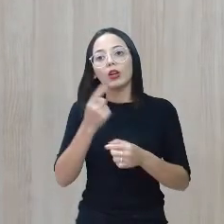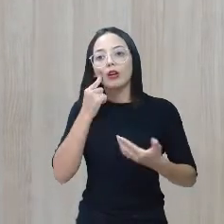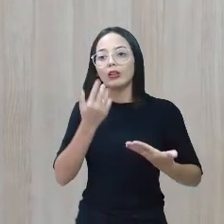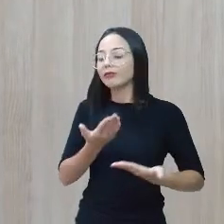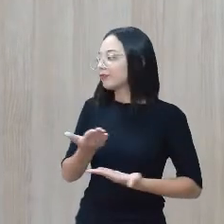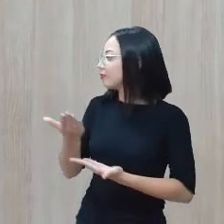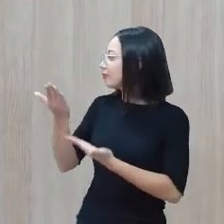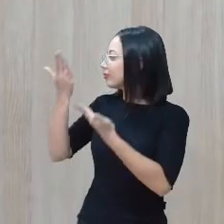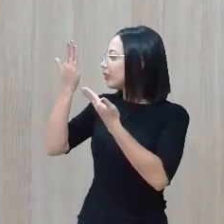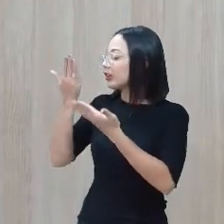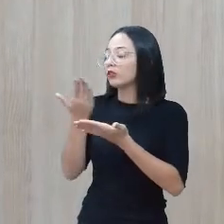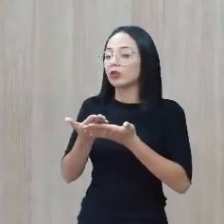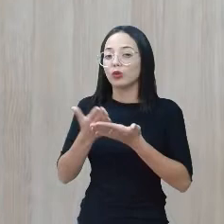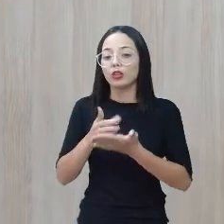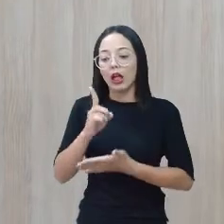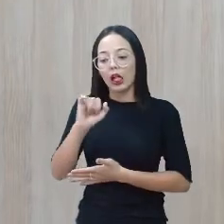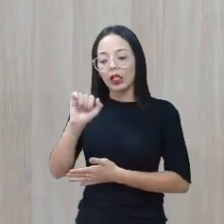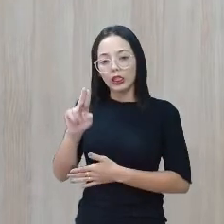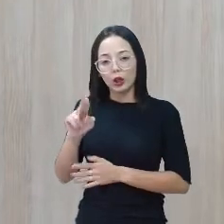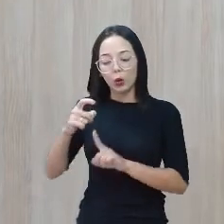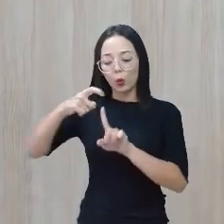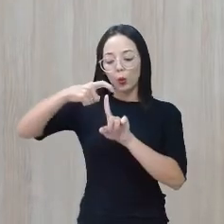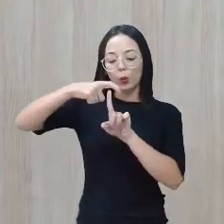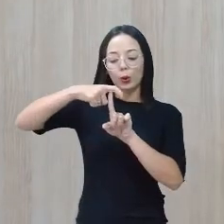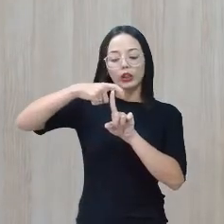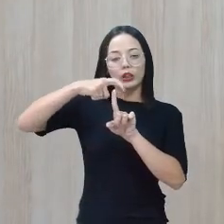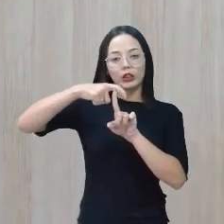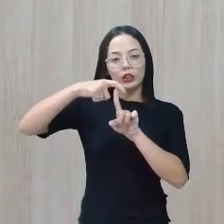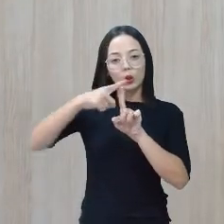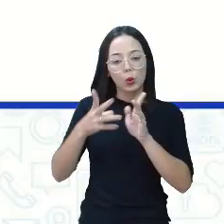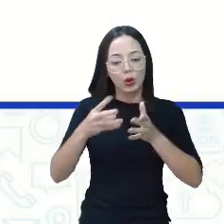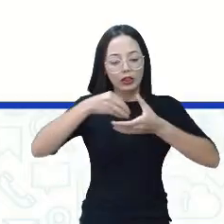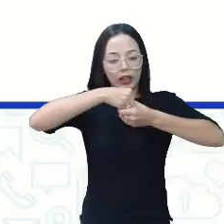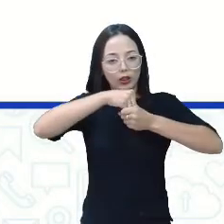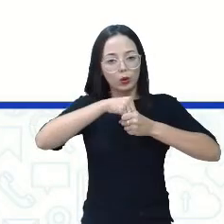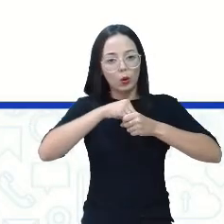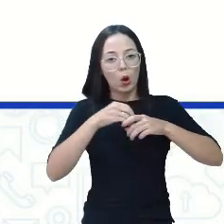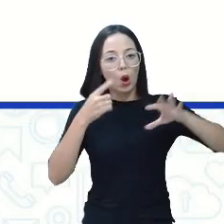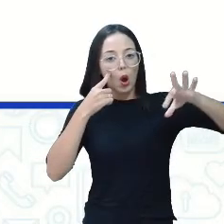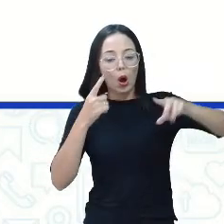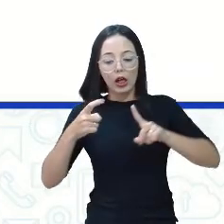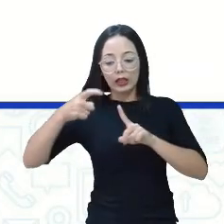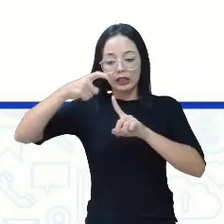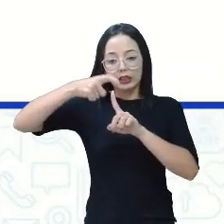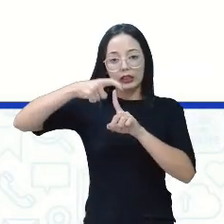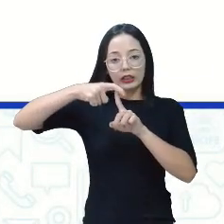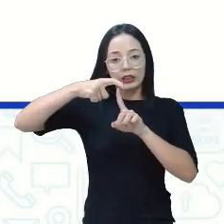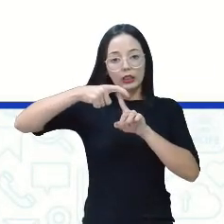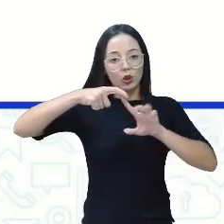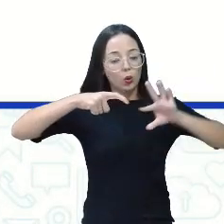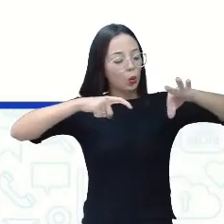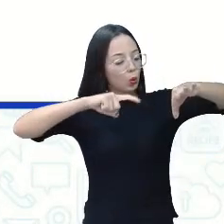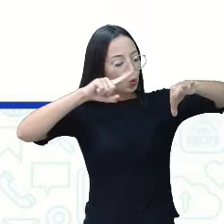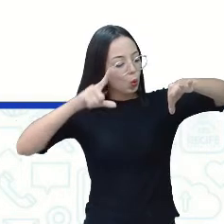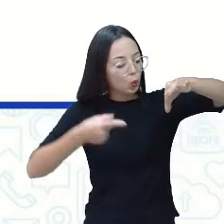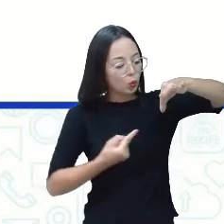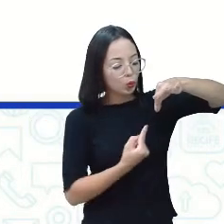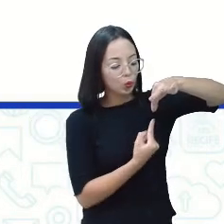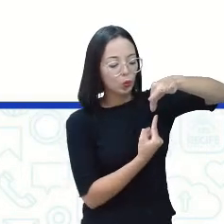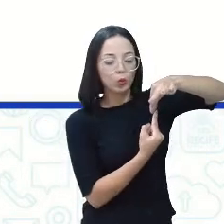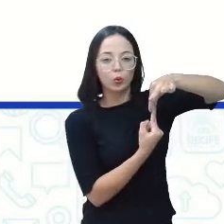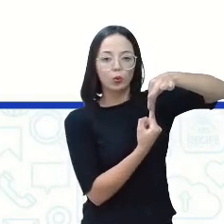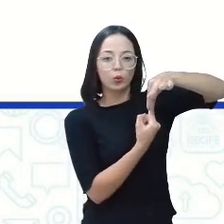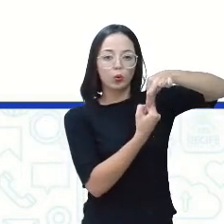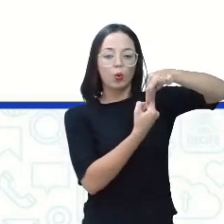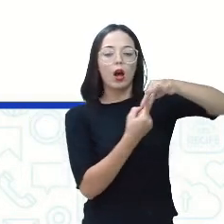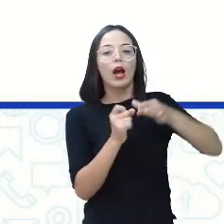ver o DIU, que é o dispositivo intrauterino. Ele é colocado no interior do útero